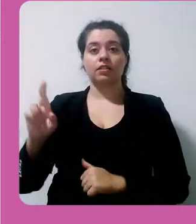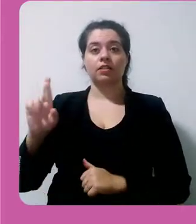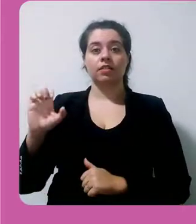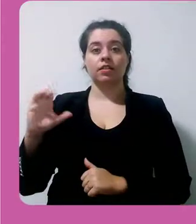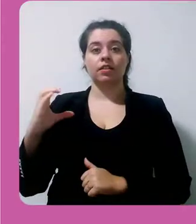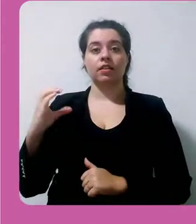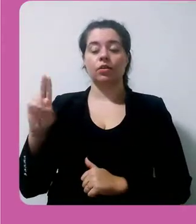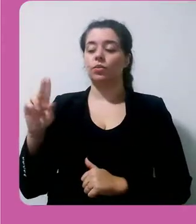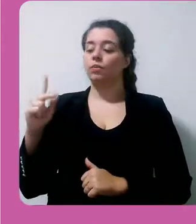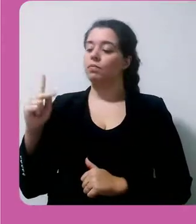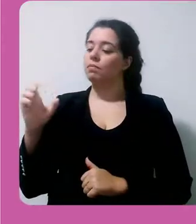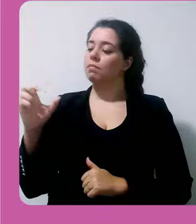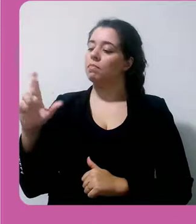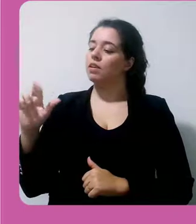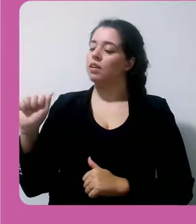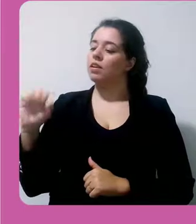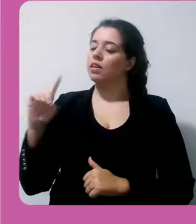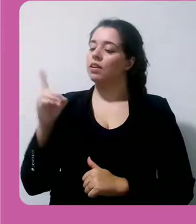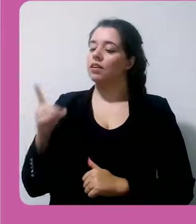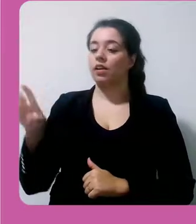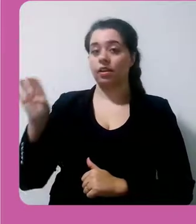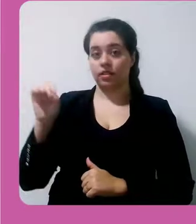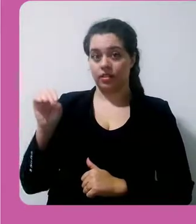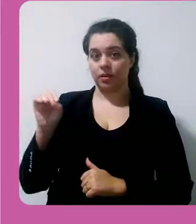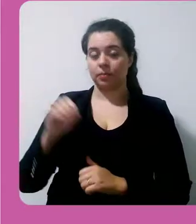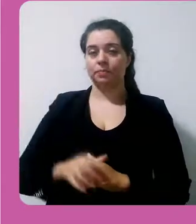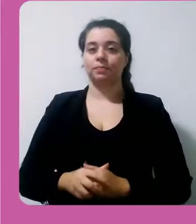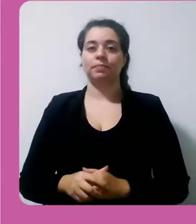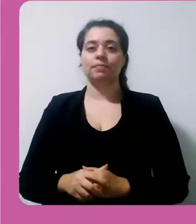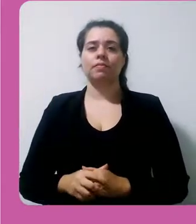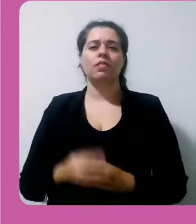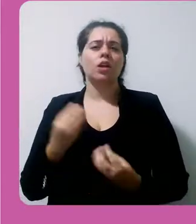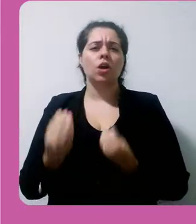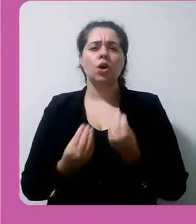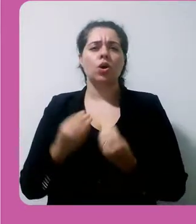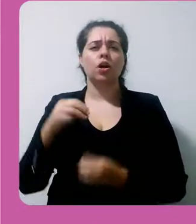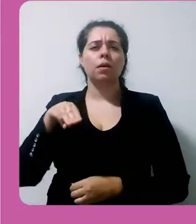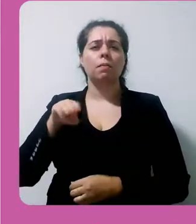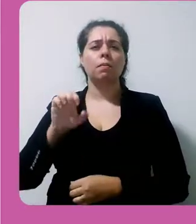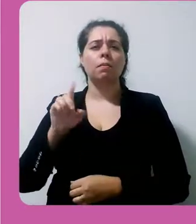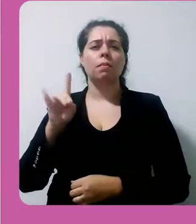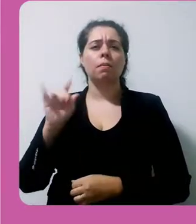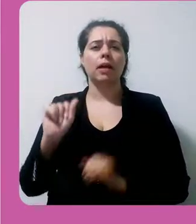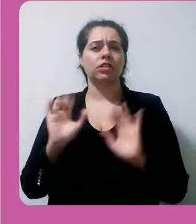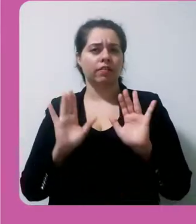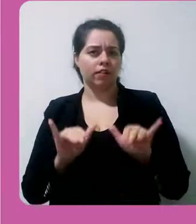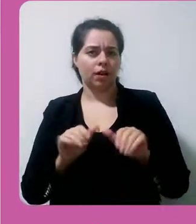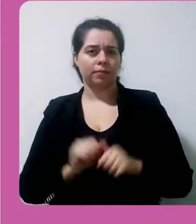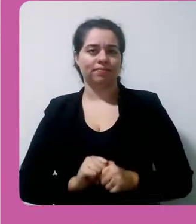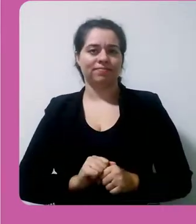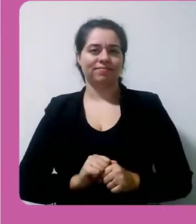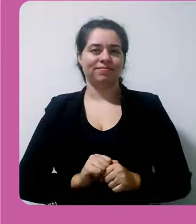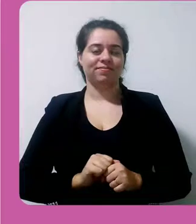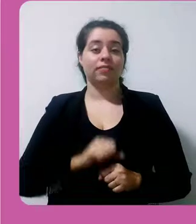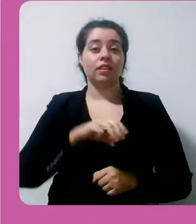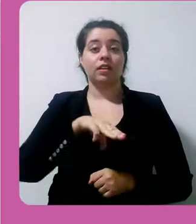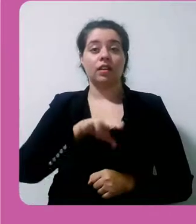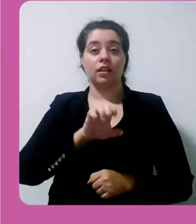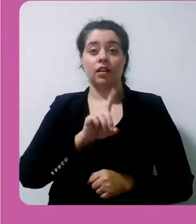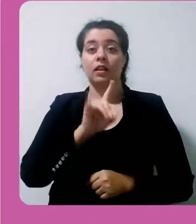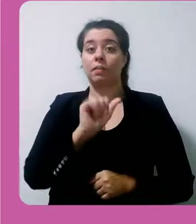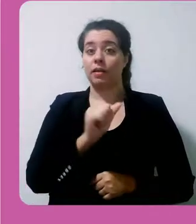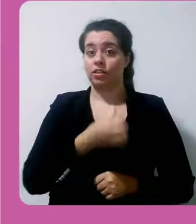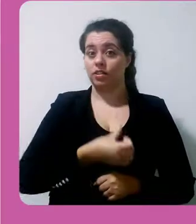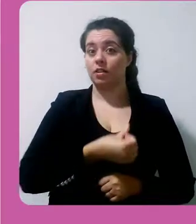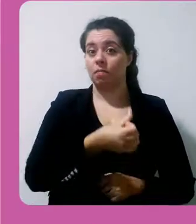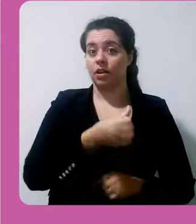a média do semestre do aluno, mais a recuperação, dividido por 2. Tá? Vou mostrar para